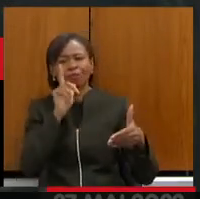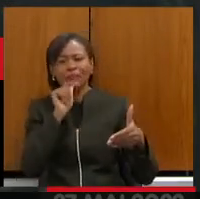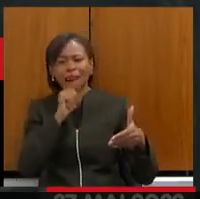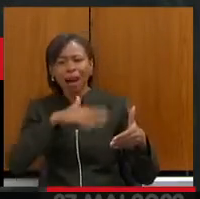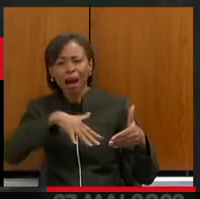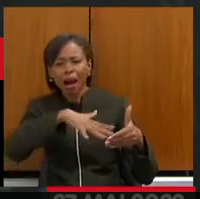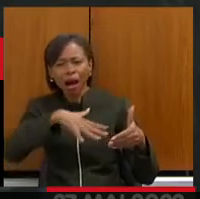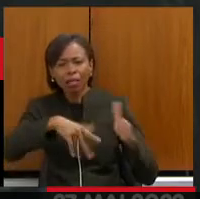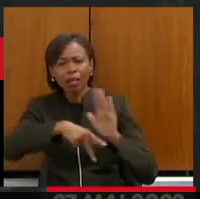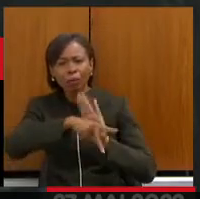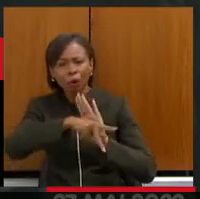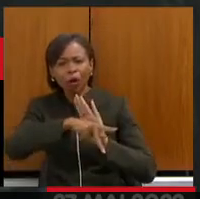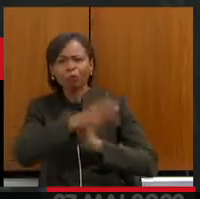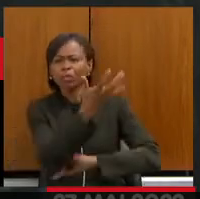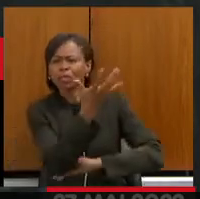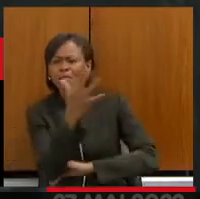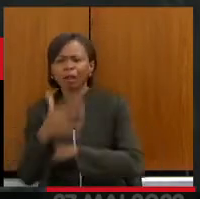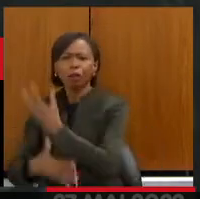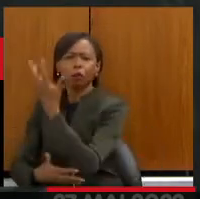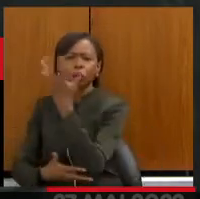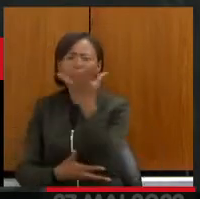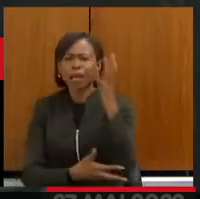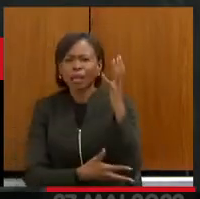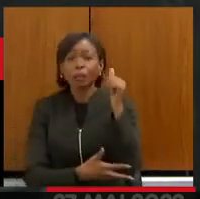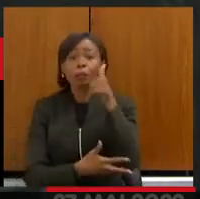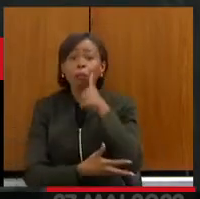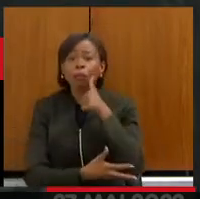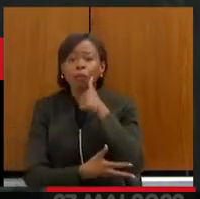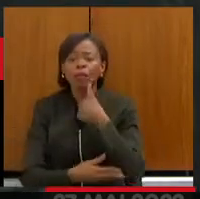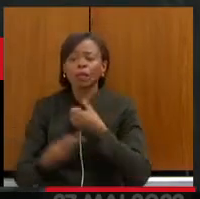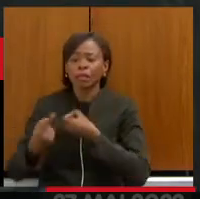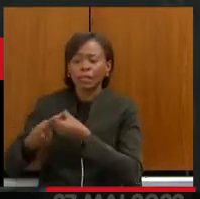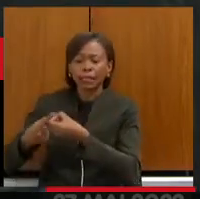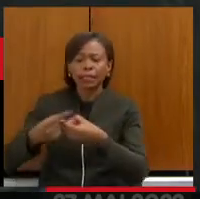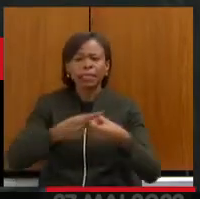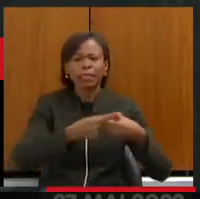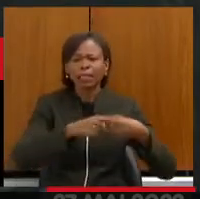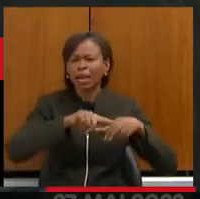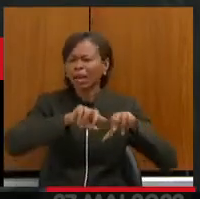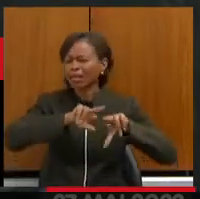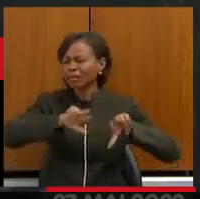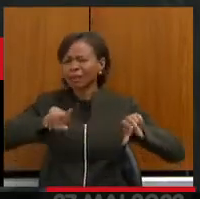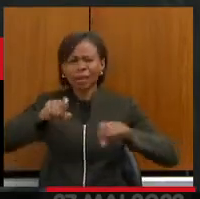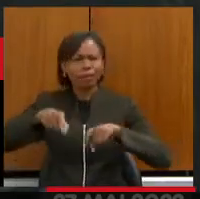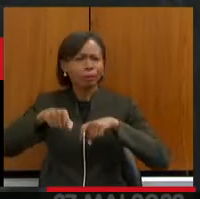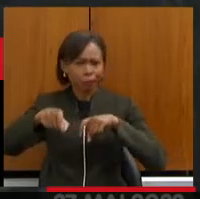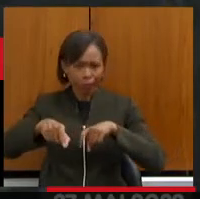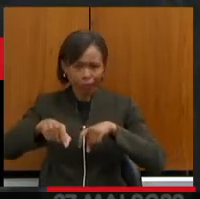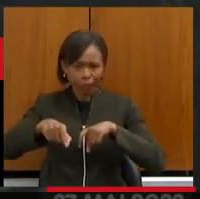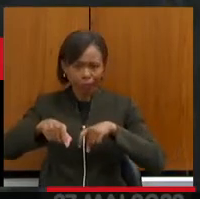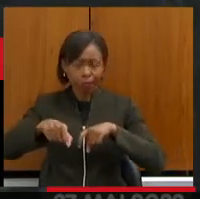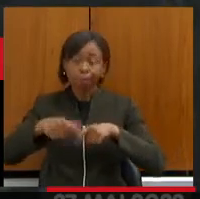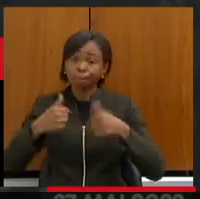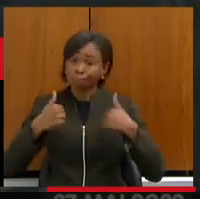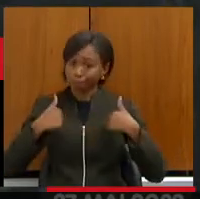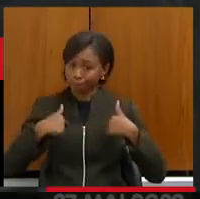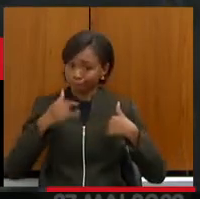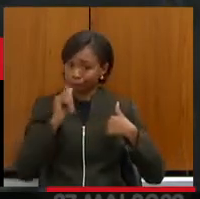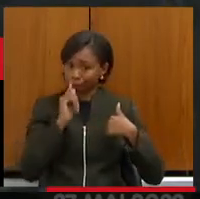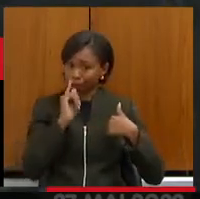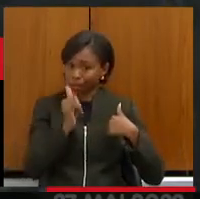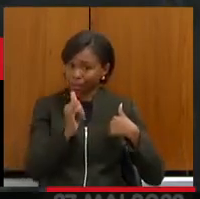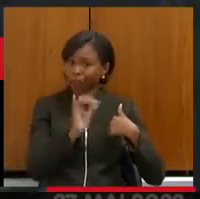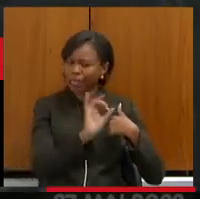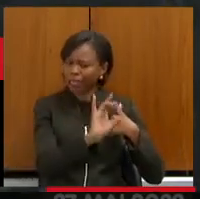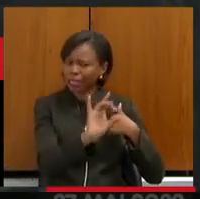das florestas mulheres urbanas e Rurais o que eu digo a cada um EA cada um dos